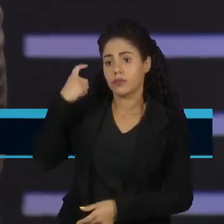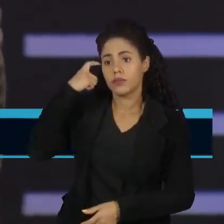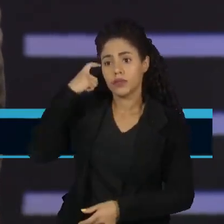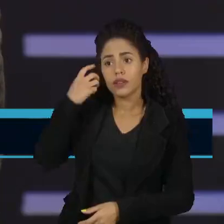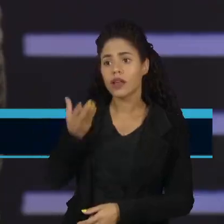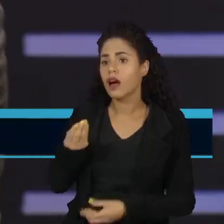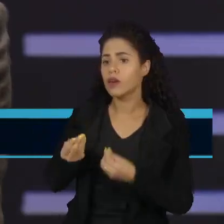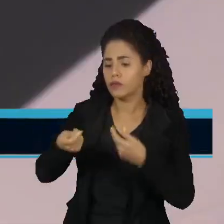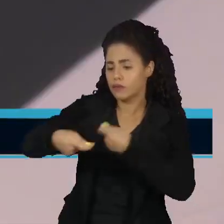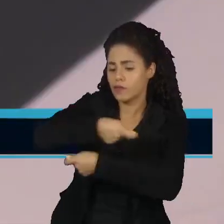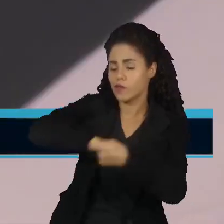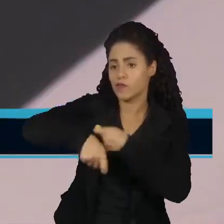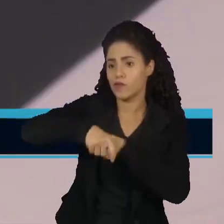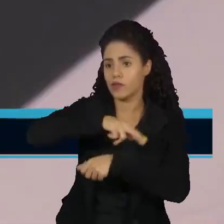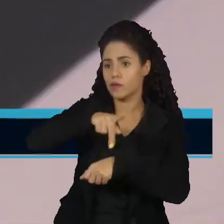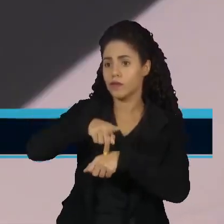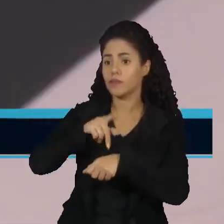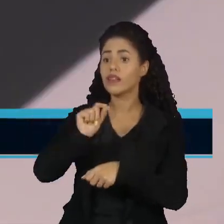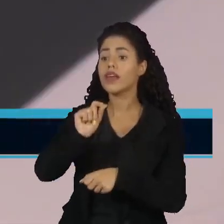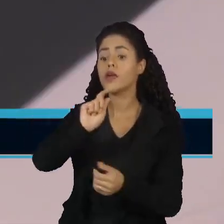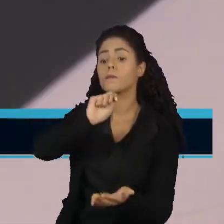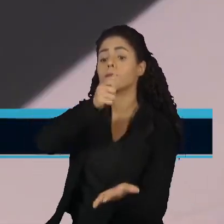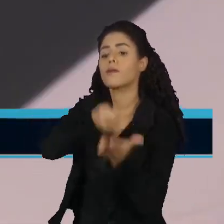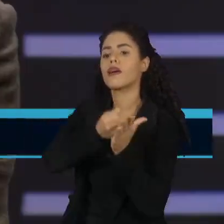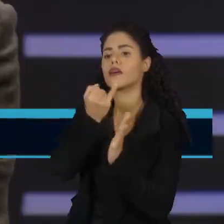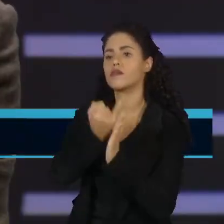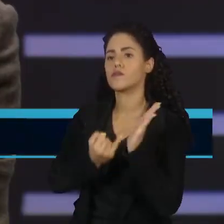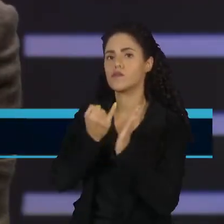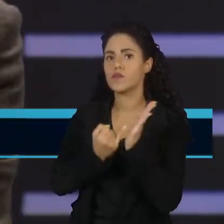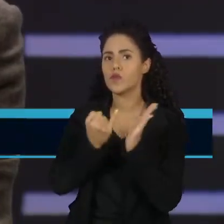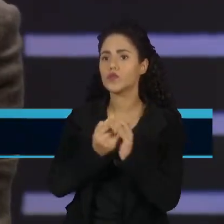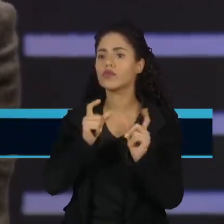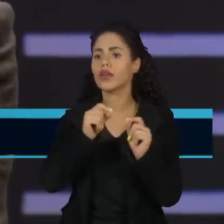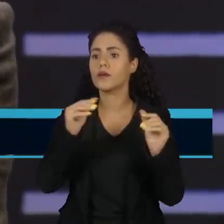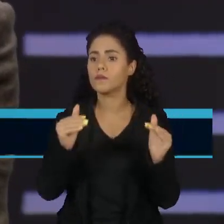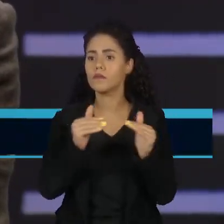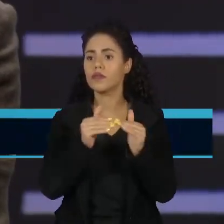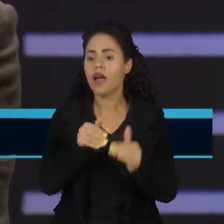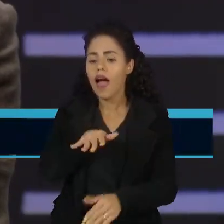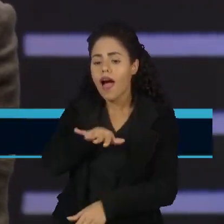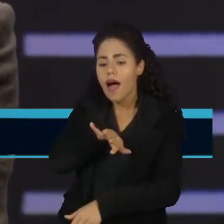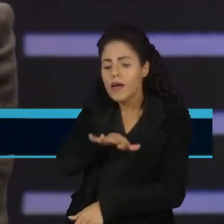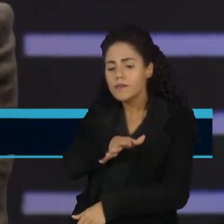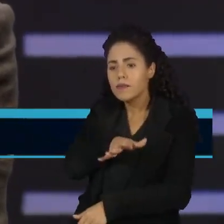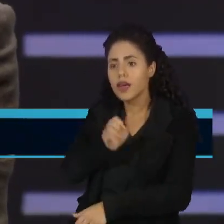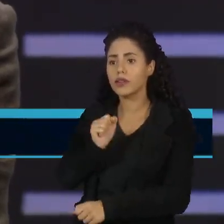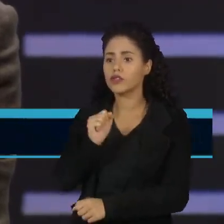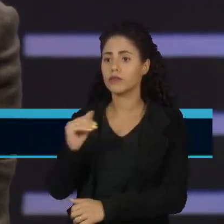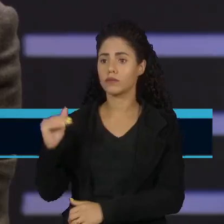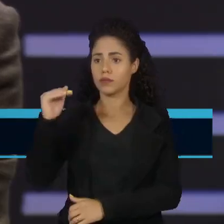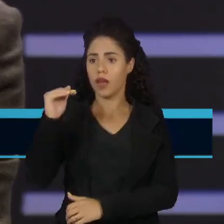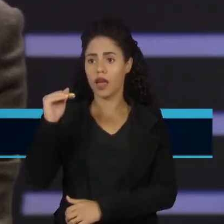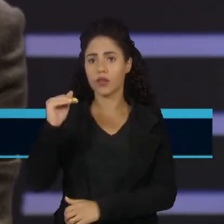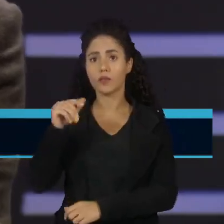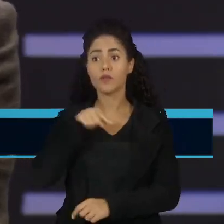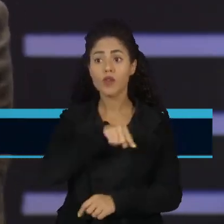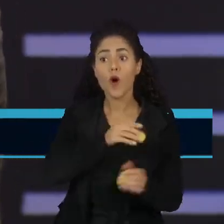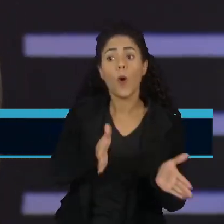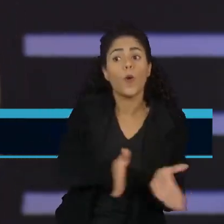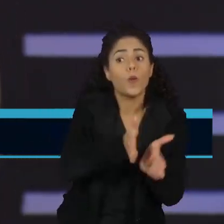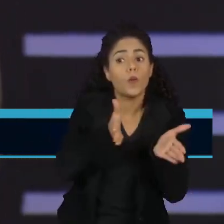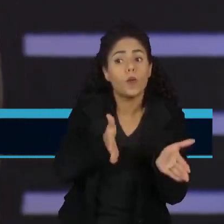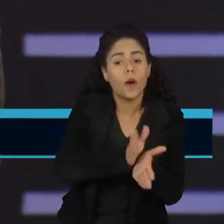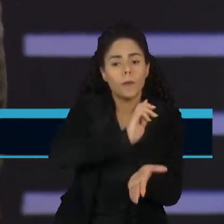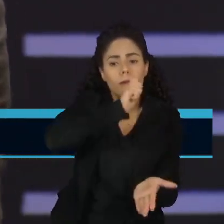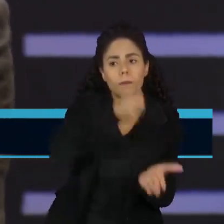dinâmica econômica do país. Quem mais paga imposto proporcionalmente é a classe média e média alta no Brasil. O pobre, obviamente,